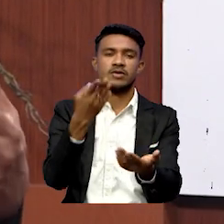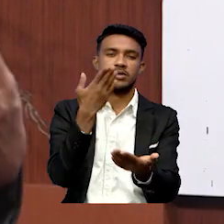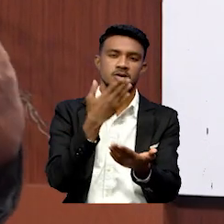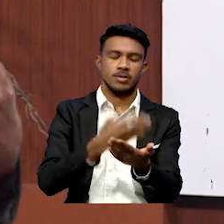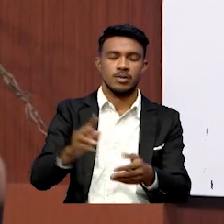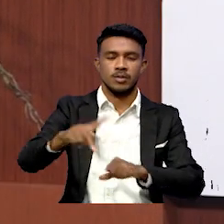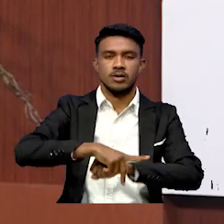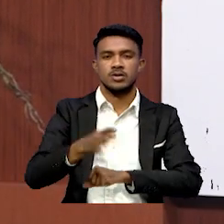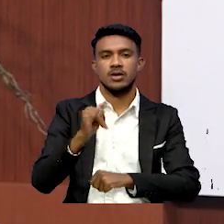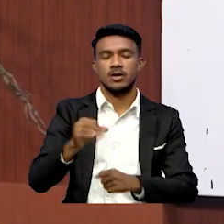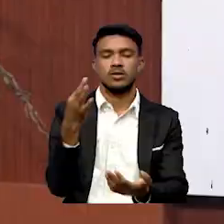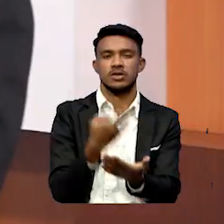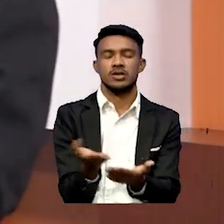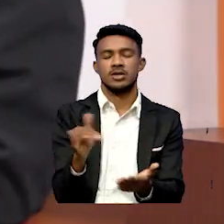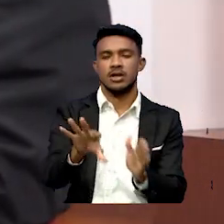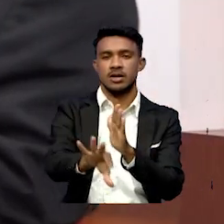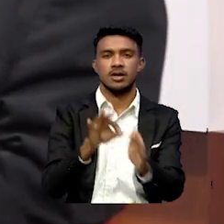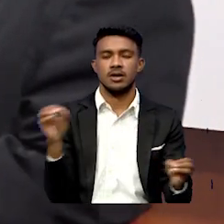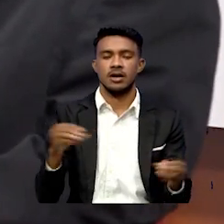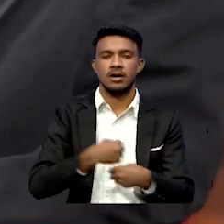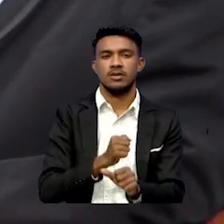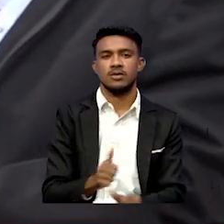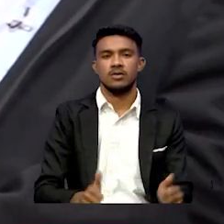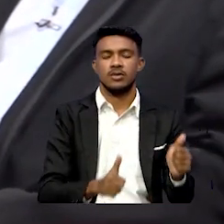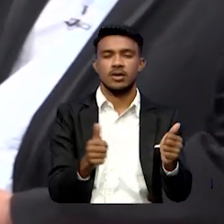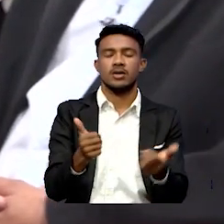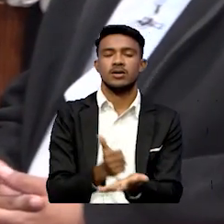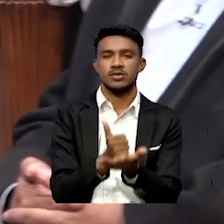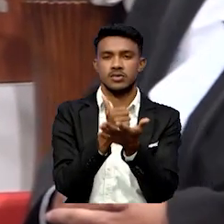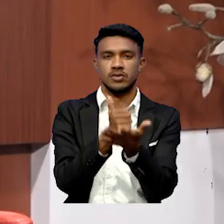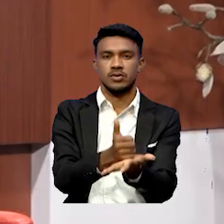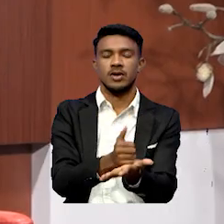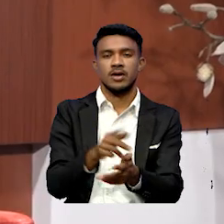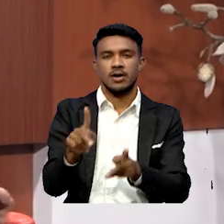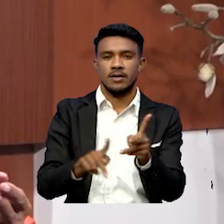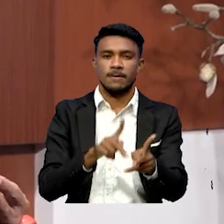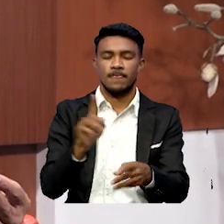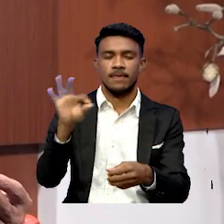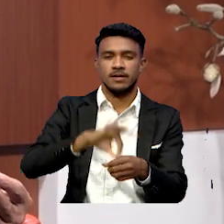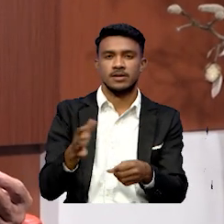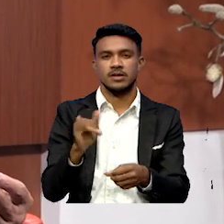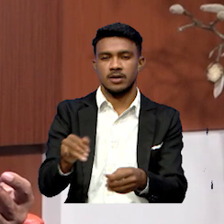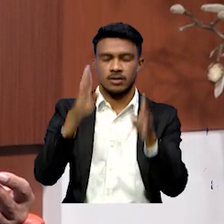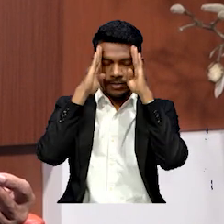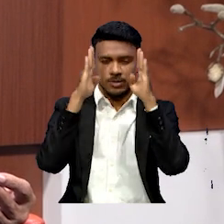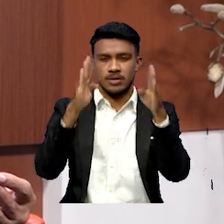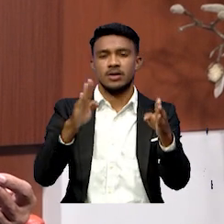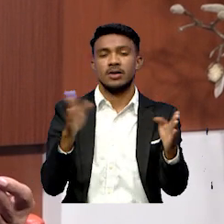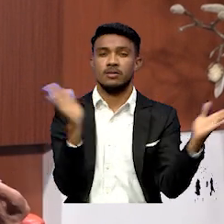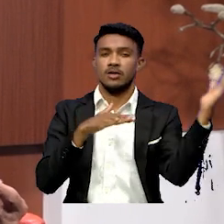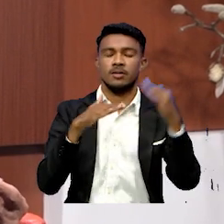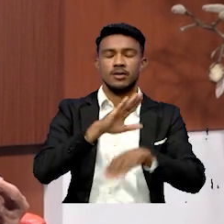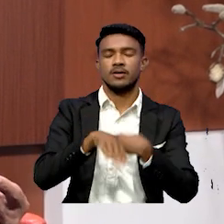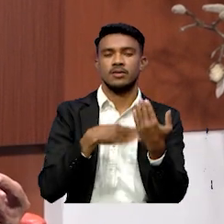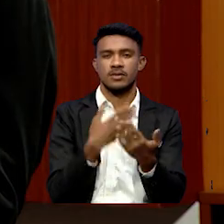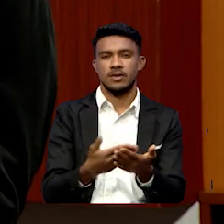osang nebe Cira hetan la investe, ho di capacita militante Cira, tamba ne precisa tau atenção ba assunto hirak ne. Nebe i